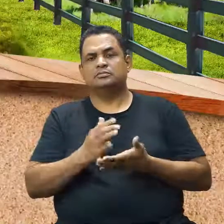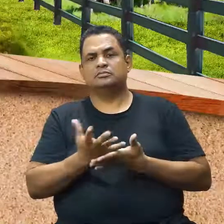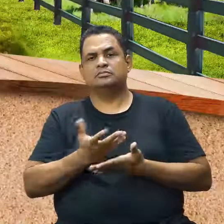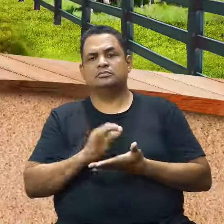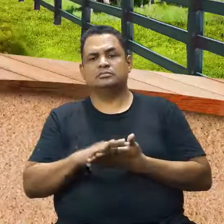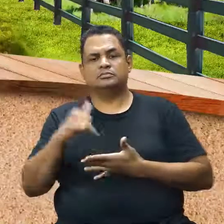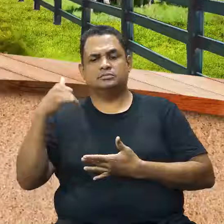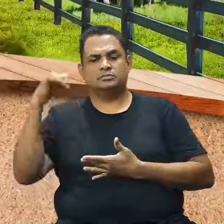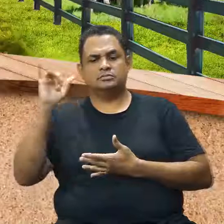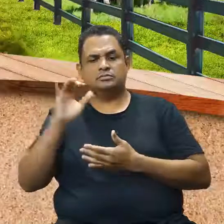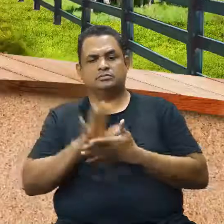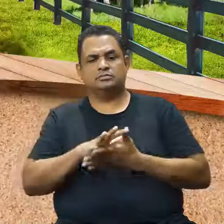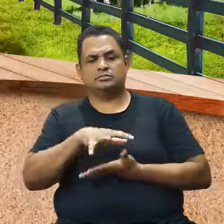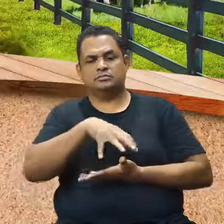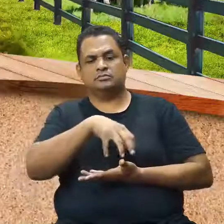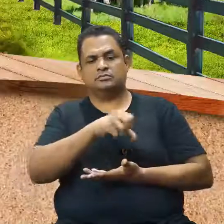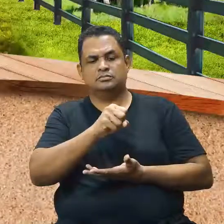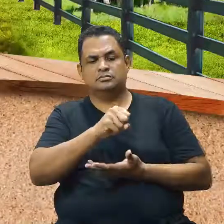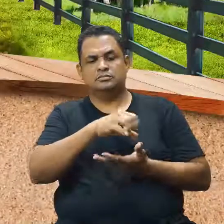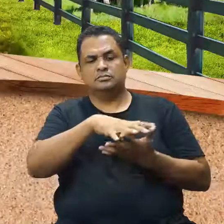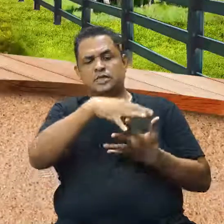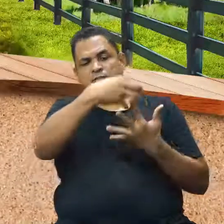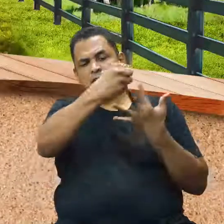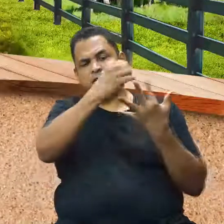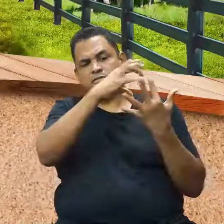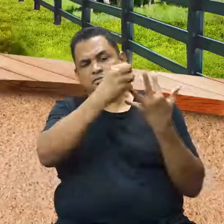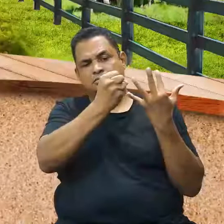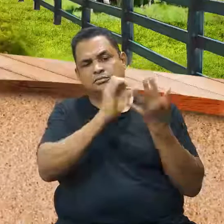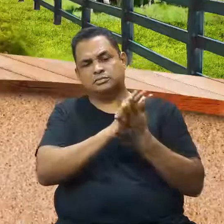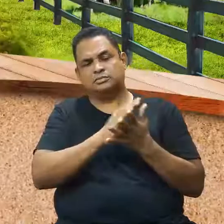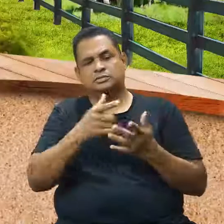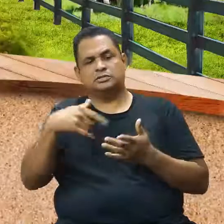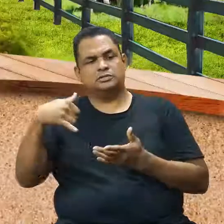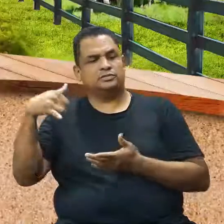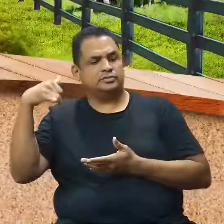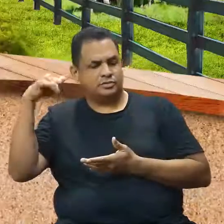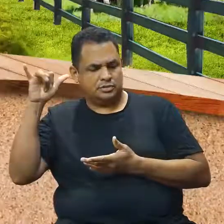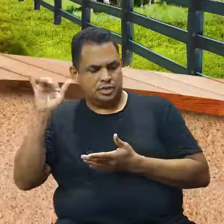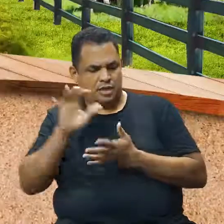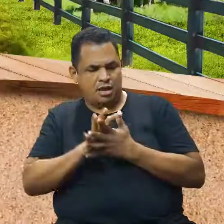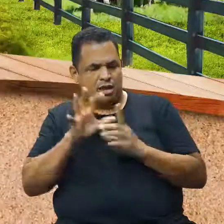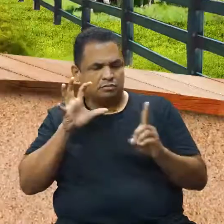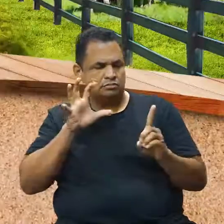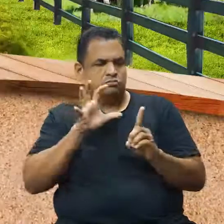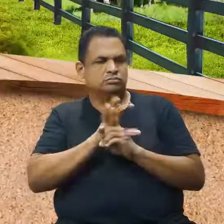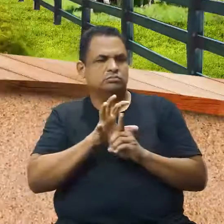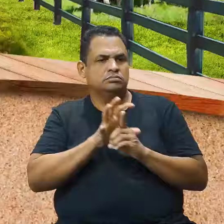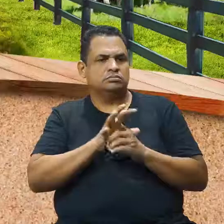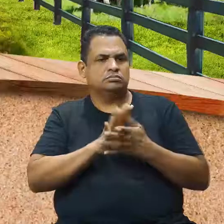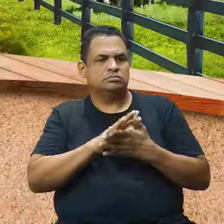que ocorra a retirada da parte vegetativa, do ataque da parte